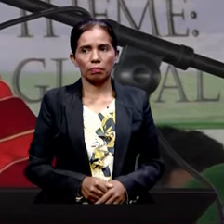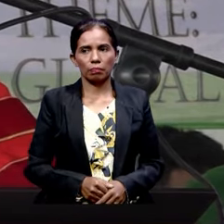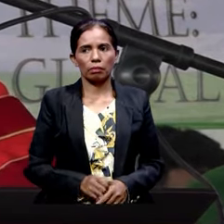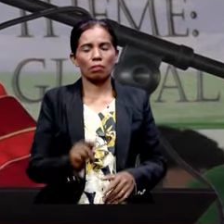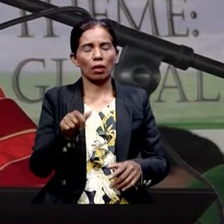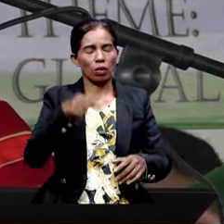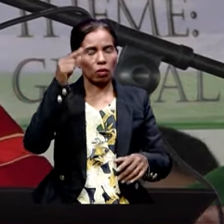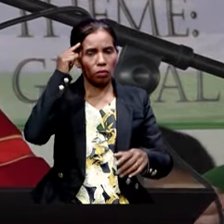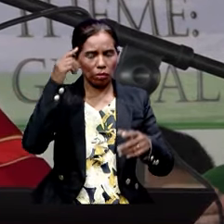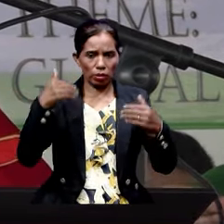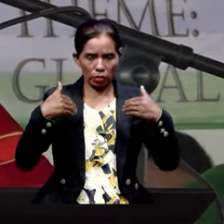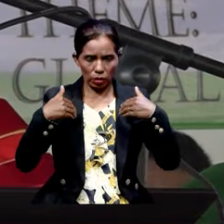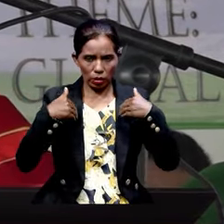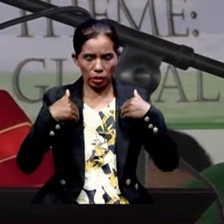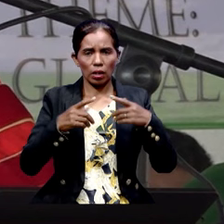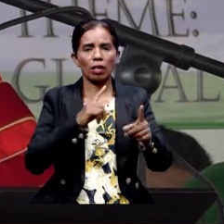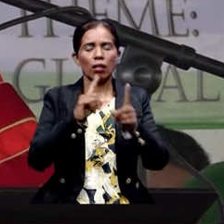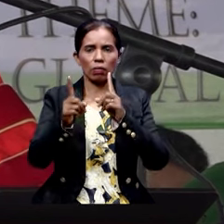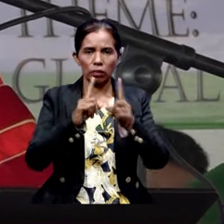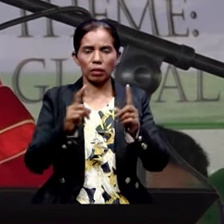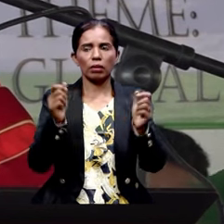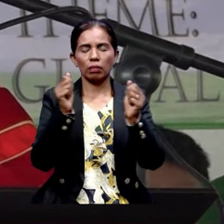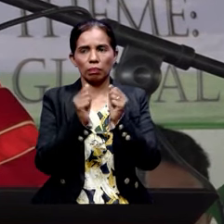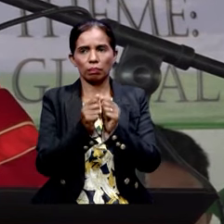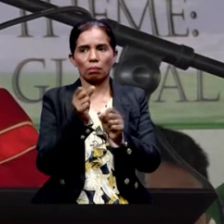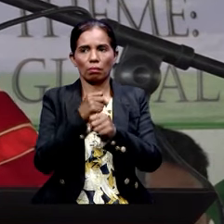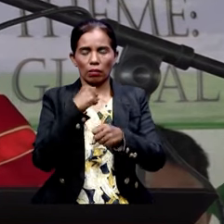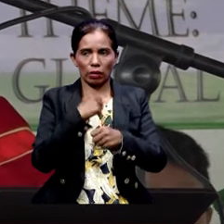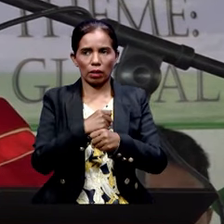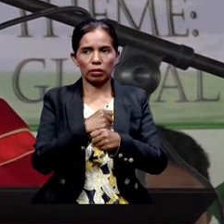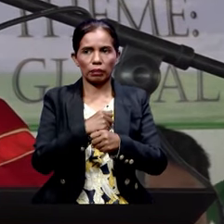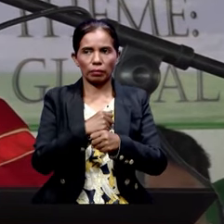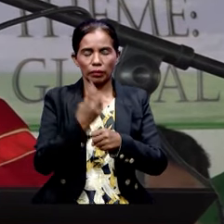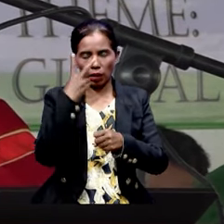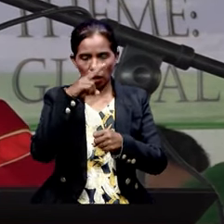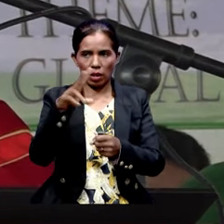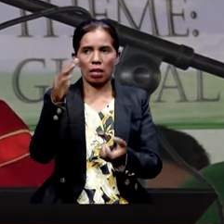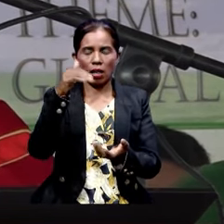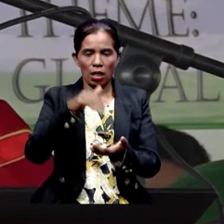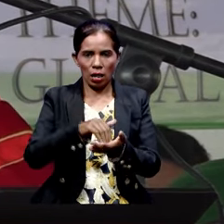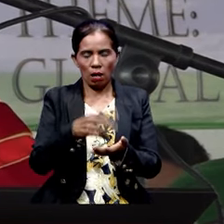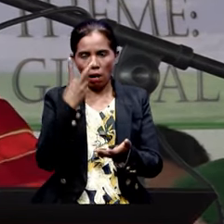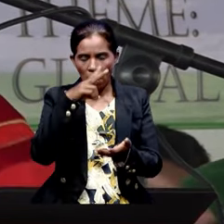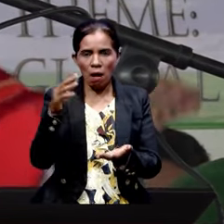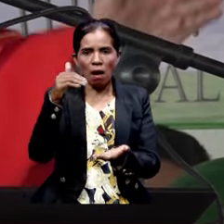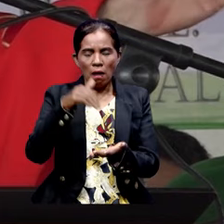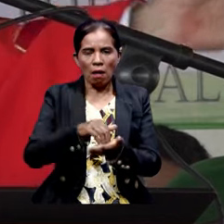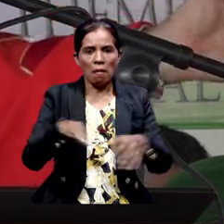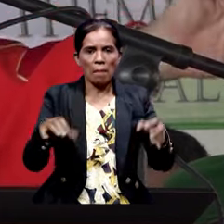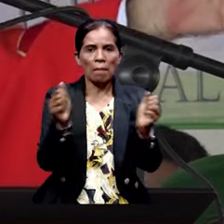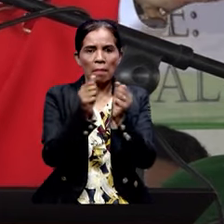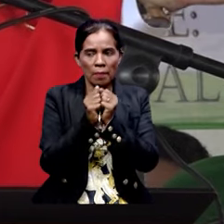Governo e a razão para halo revisão, né? Verifica contrato se na